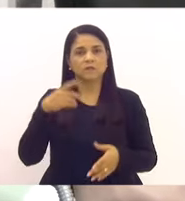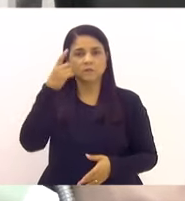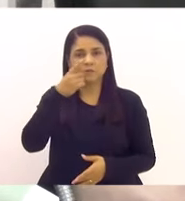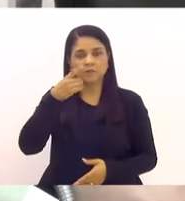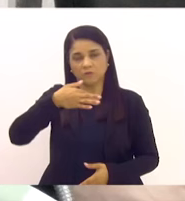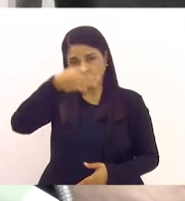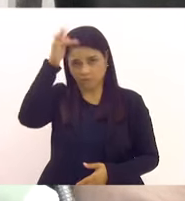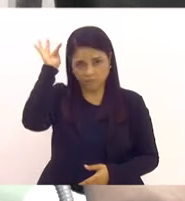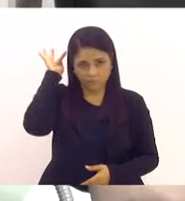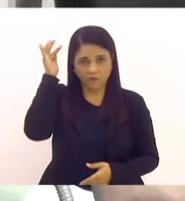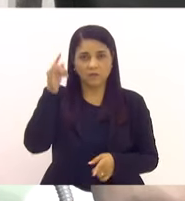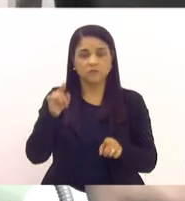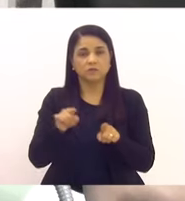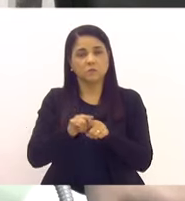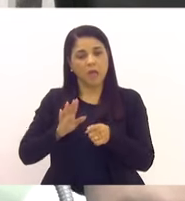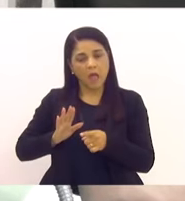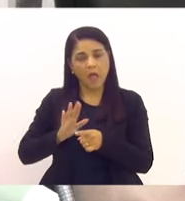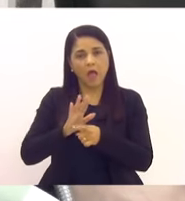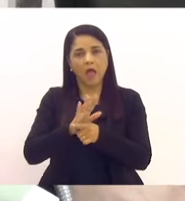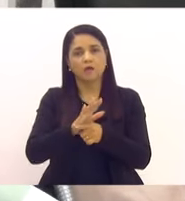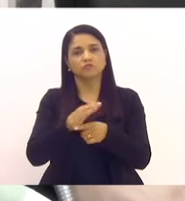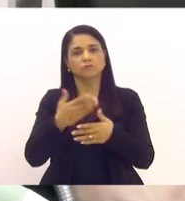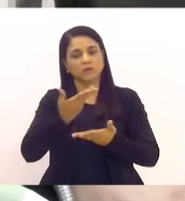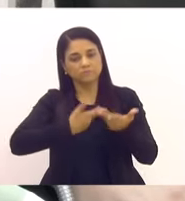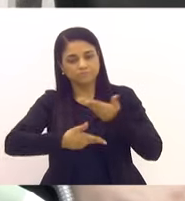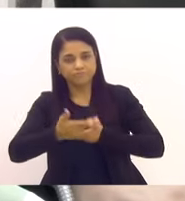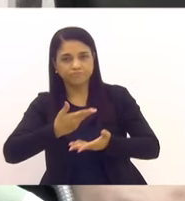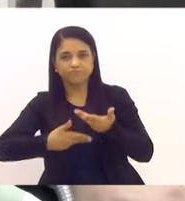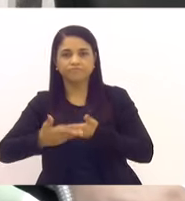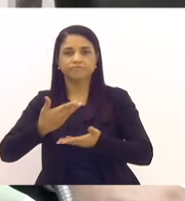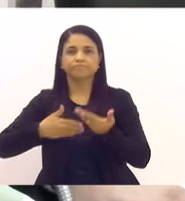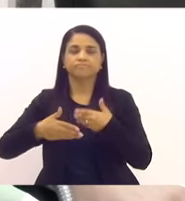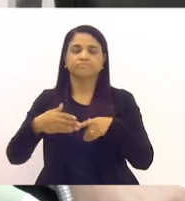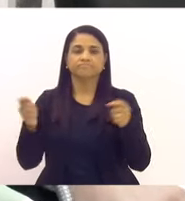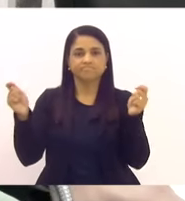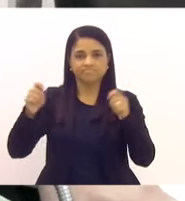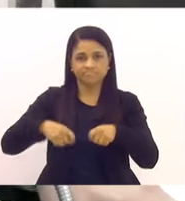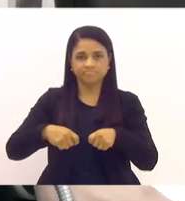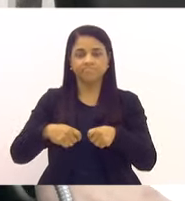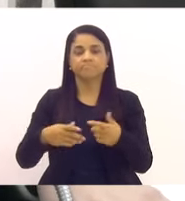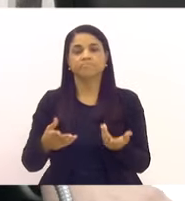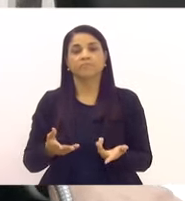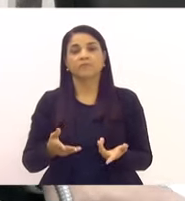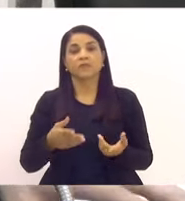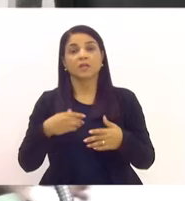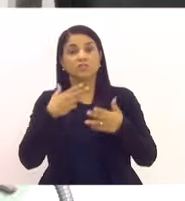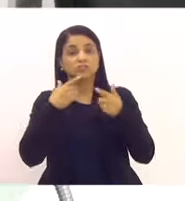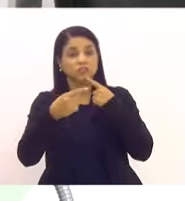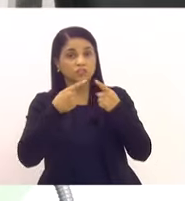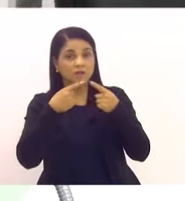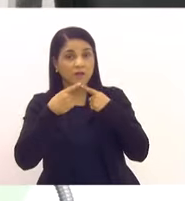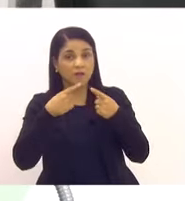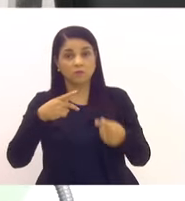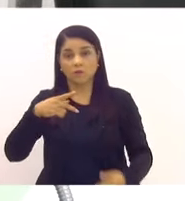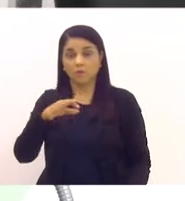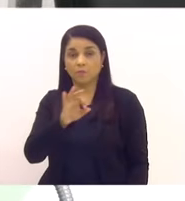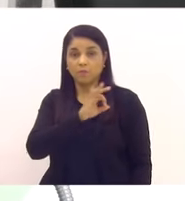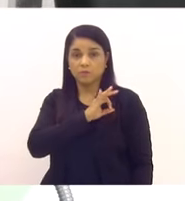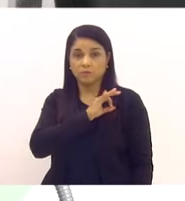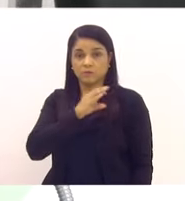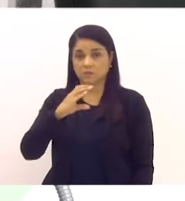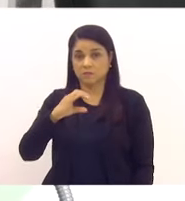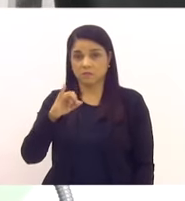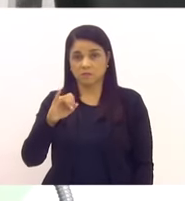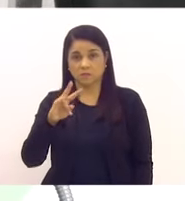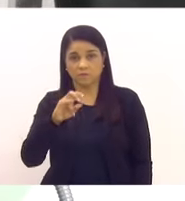Pacheco puder ajudar também nessa interlocução, eu acho que é bem possível. Até porque, em diálogo feito com a própria Polícia Civil,